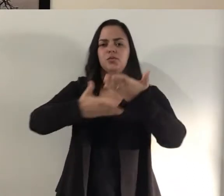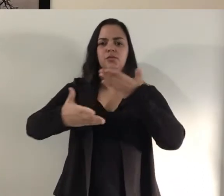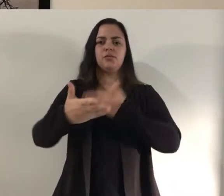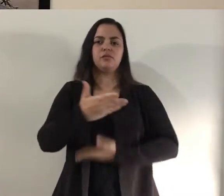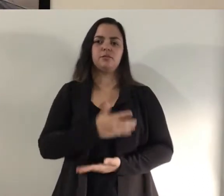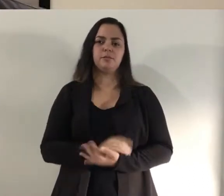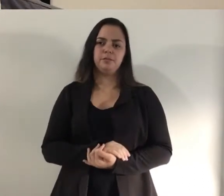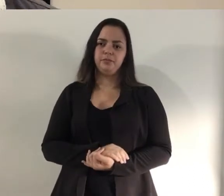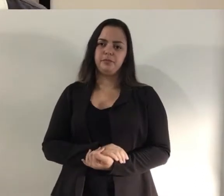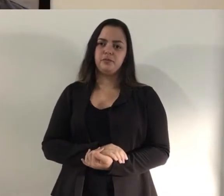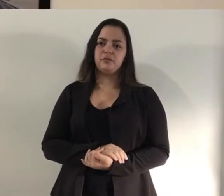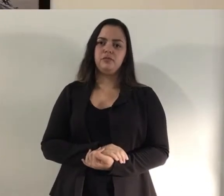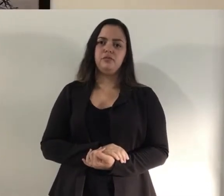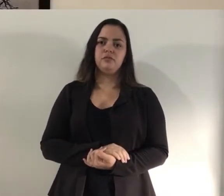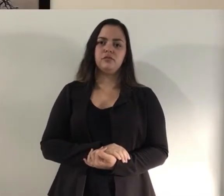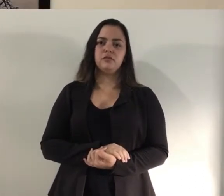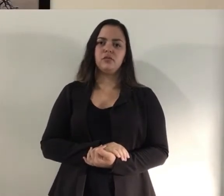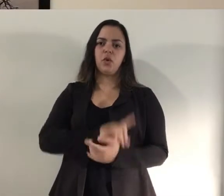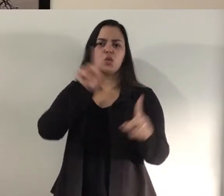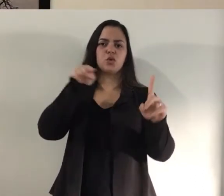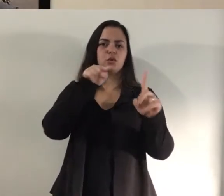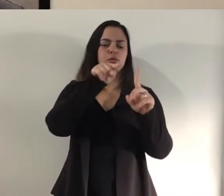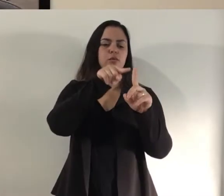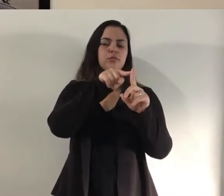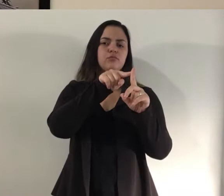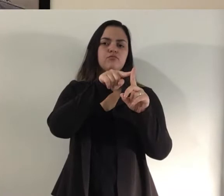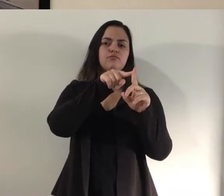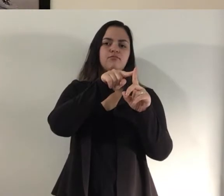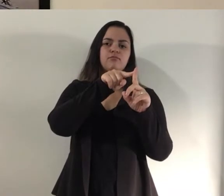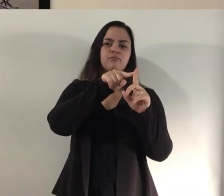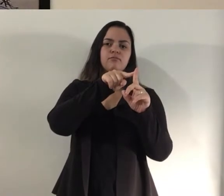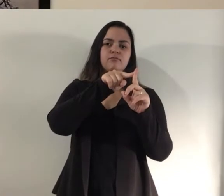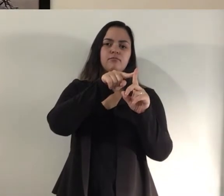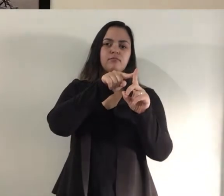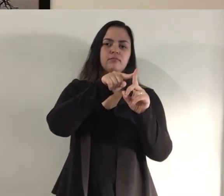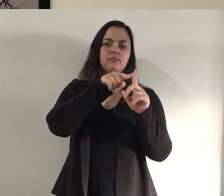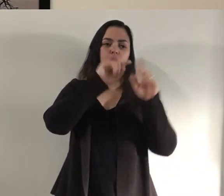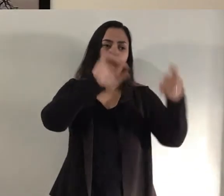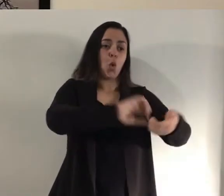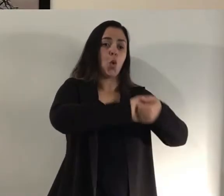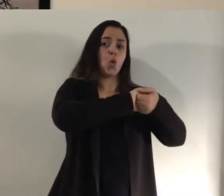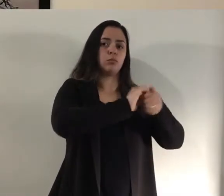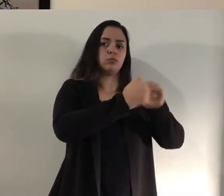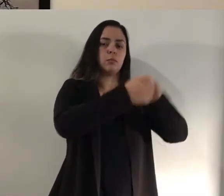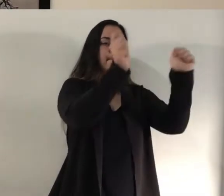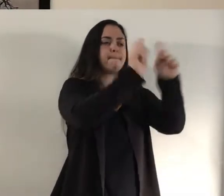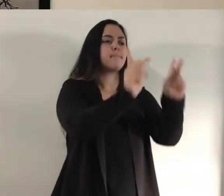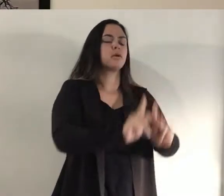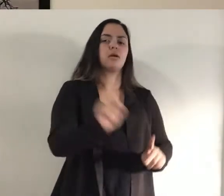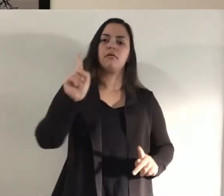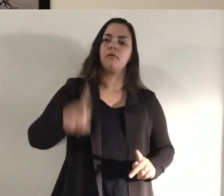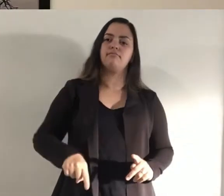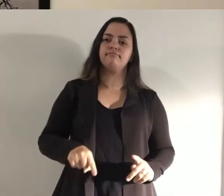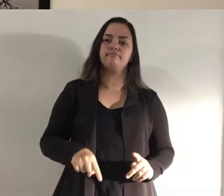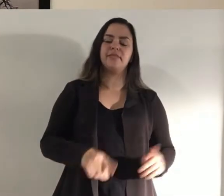O seu objetivo ao saudá-los com Shalom era livrá-los de um estado